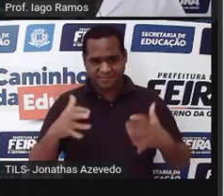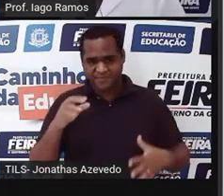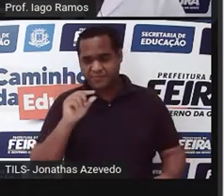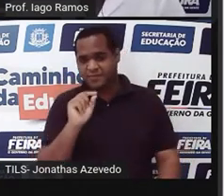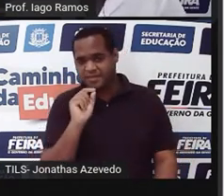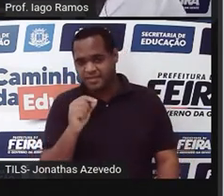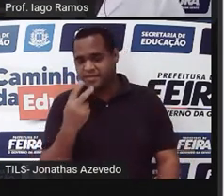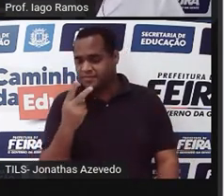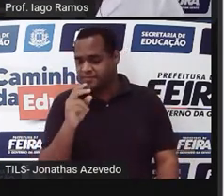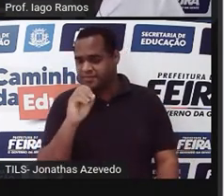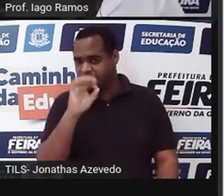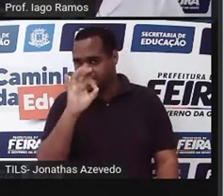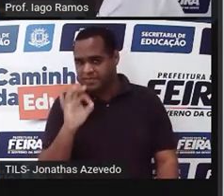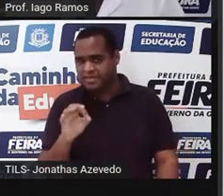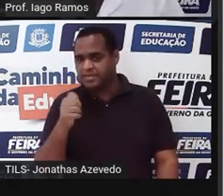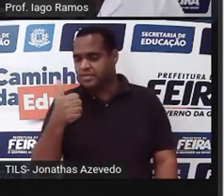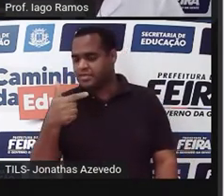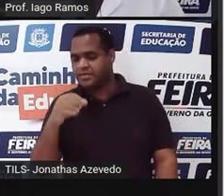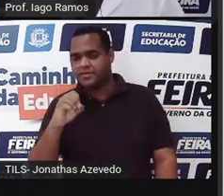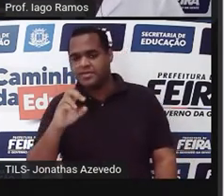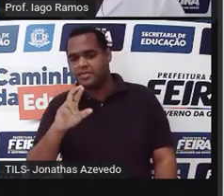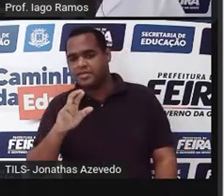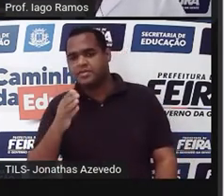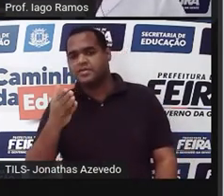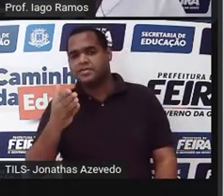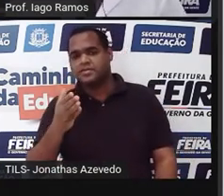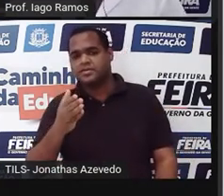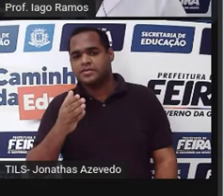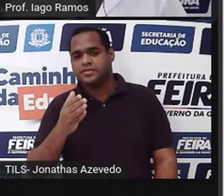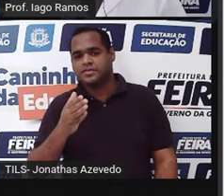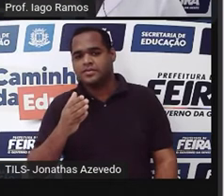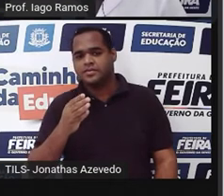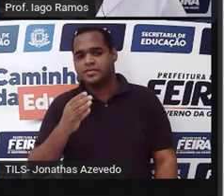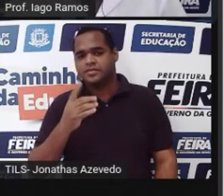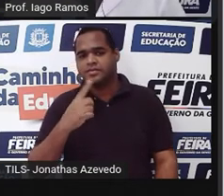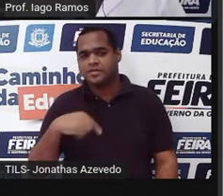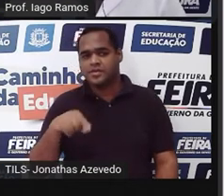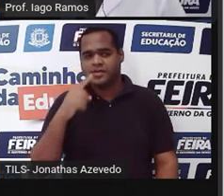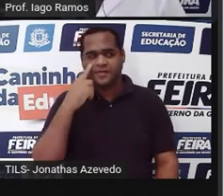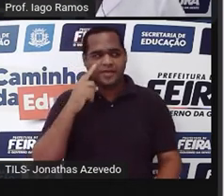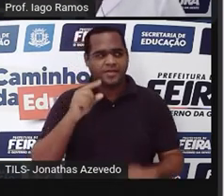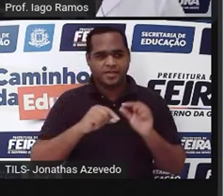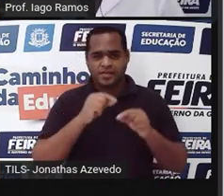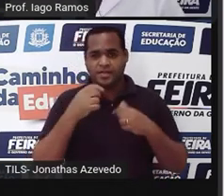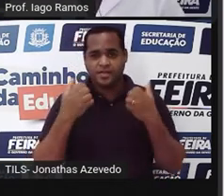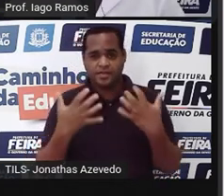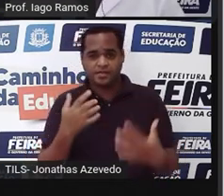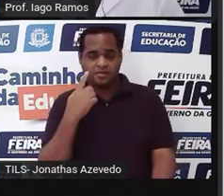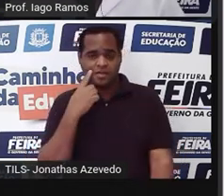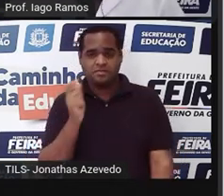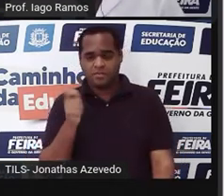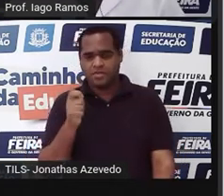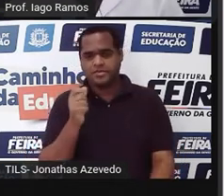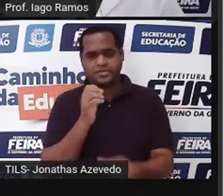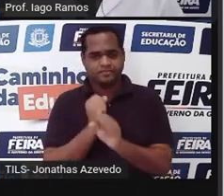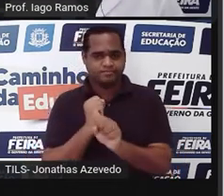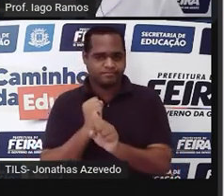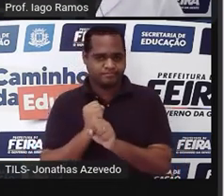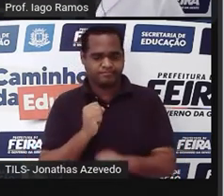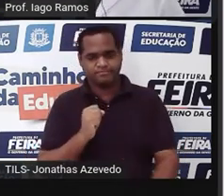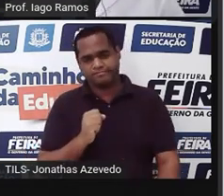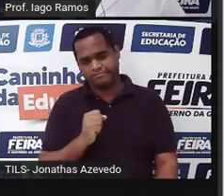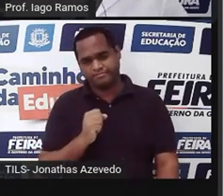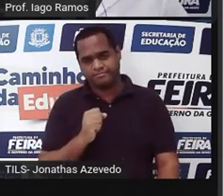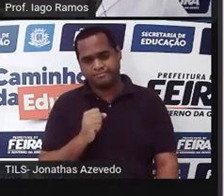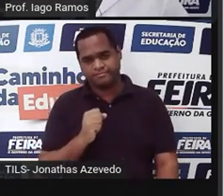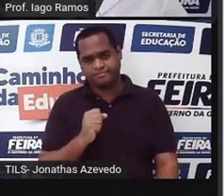já que é vinte por cento de 120 tá a gente vai ver vai fazer esse cálculo Ok